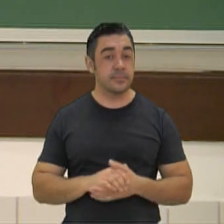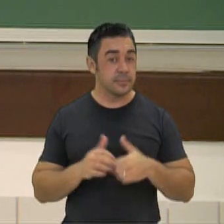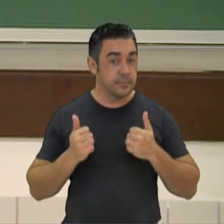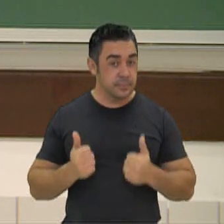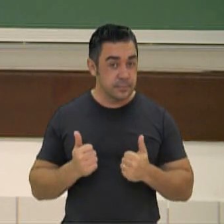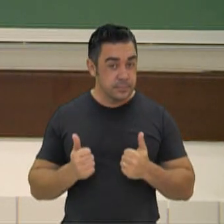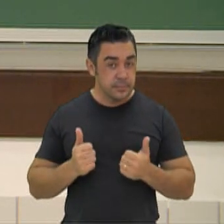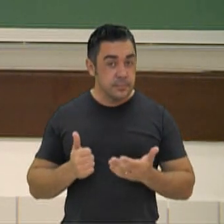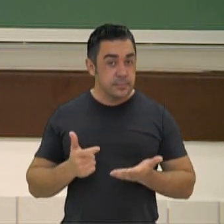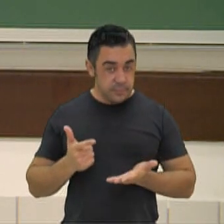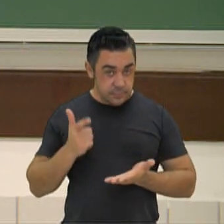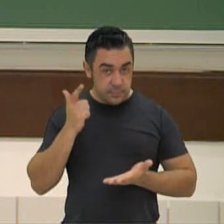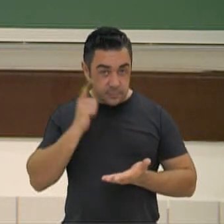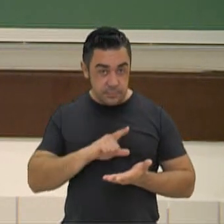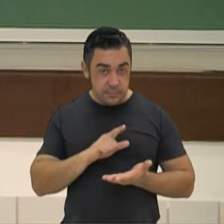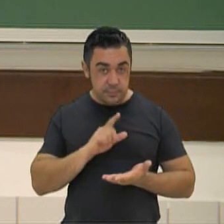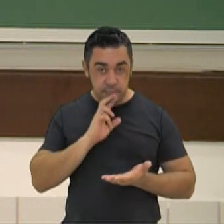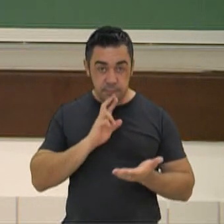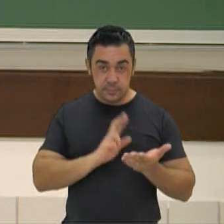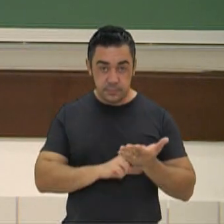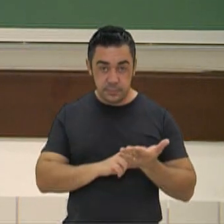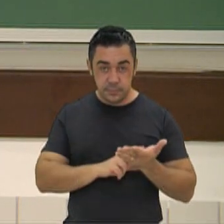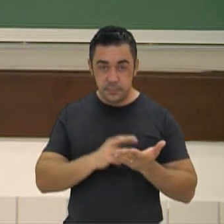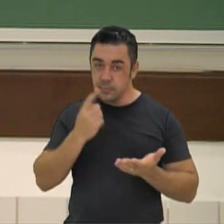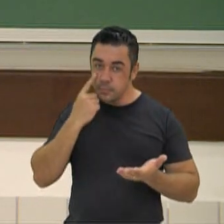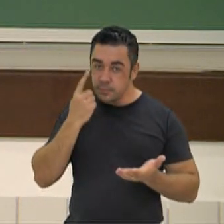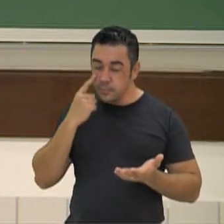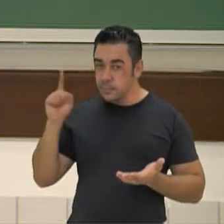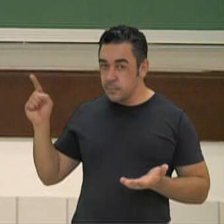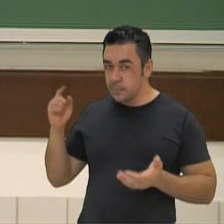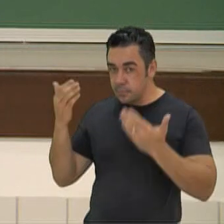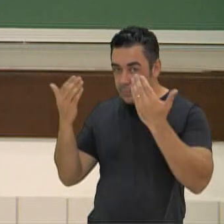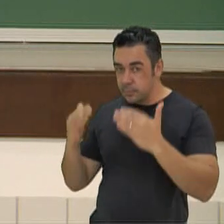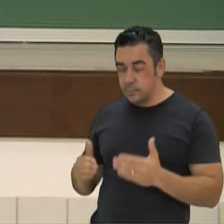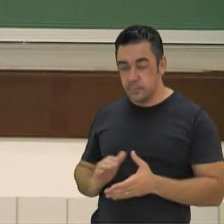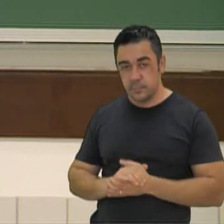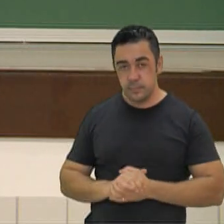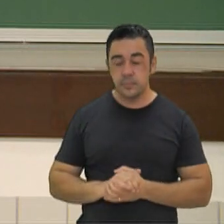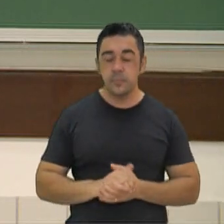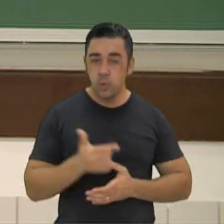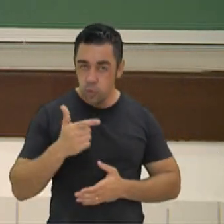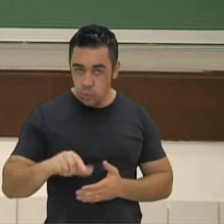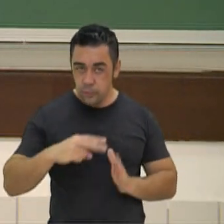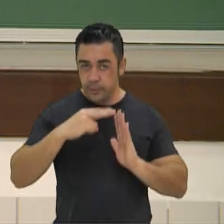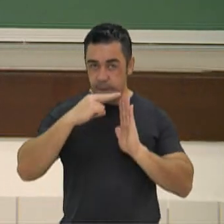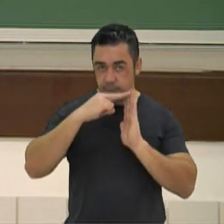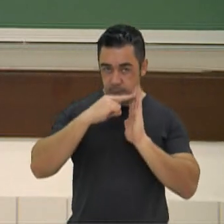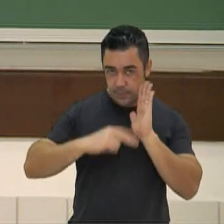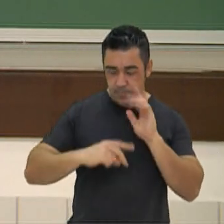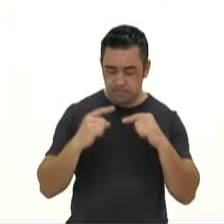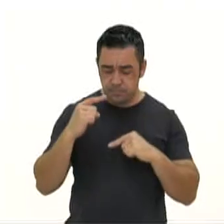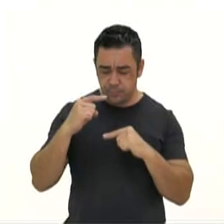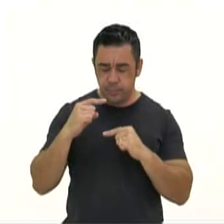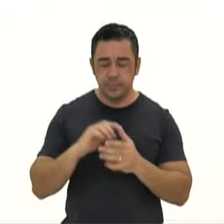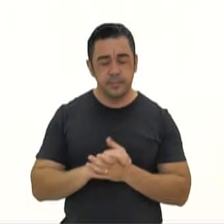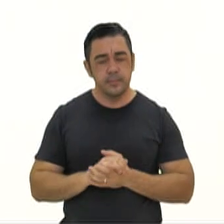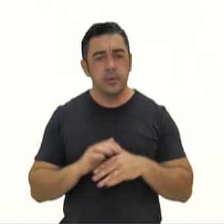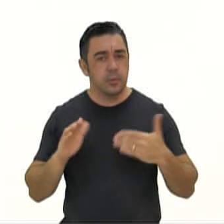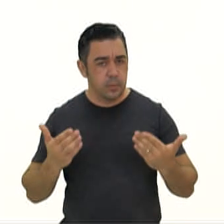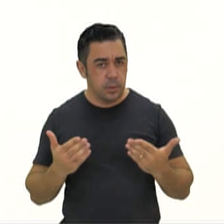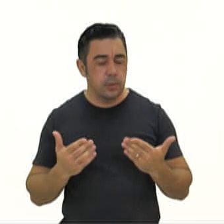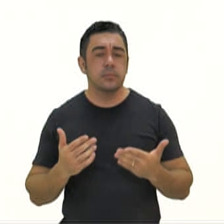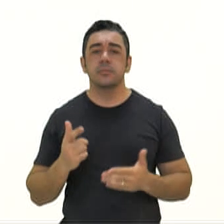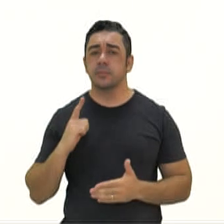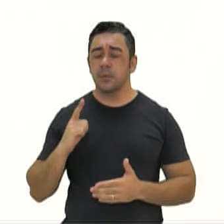E aí, galera, belezinha? Conseguiram responder a questão? Vamos lá analisar então. Vamos reler a questão que é bem curtinha. Qual das